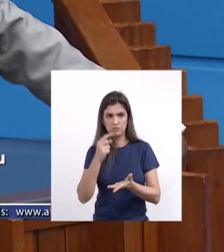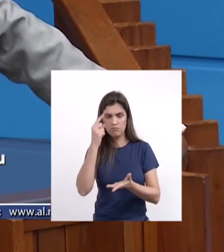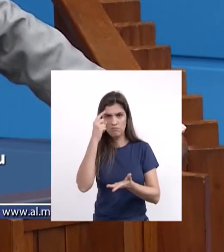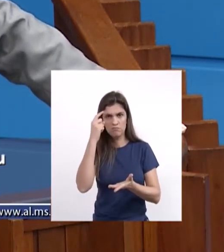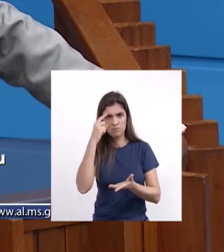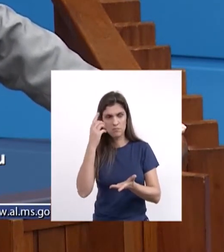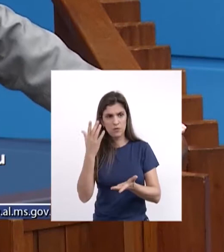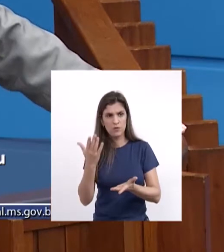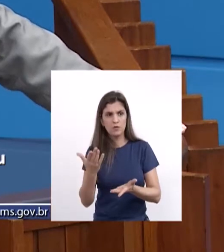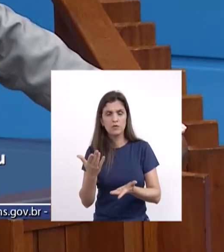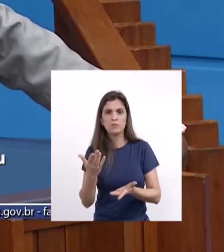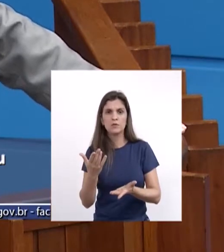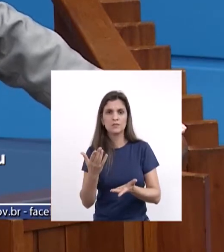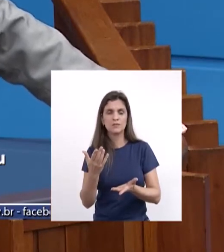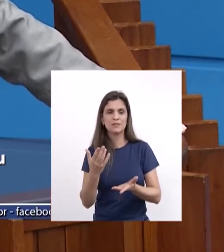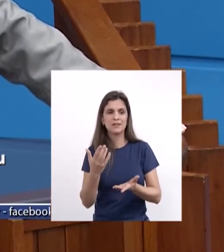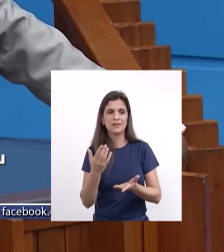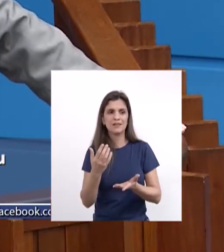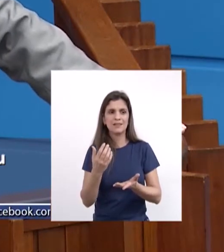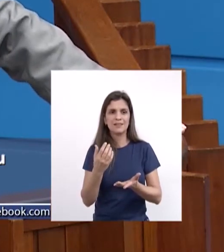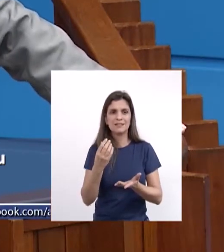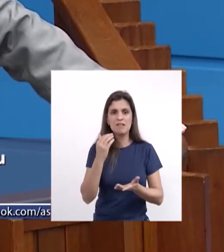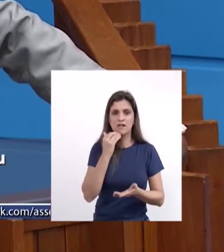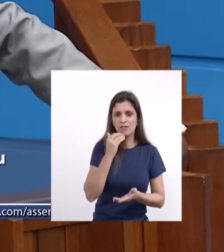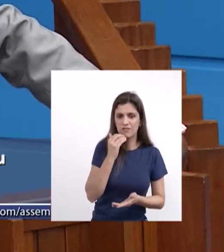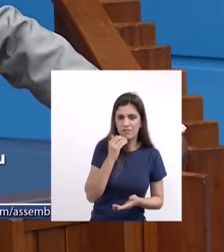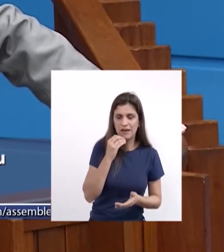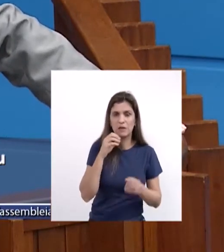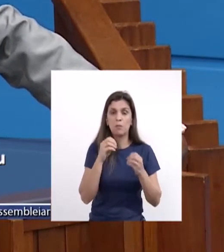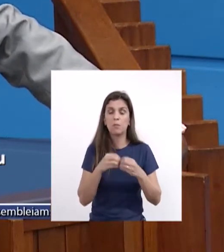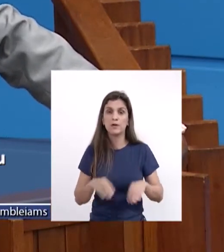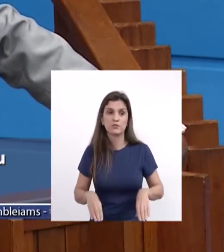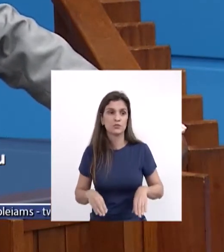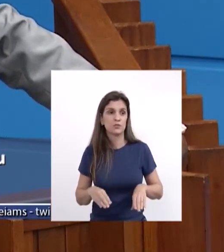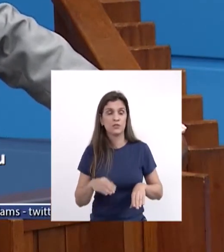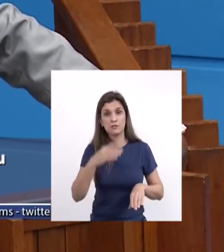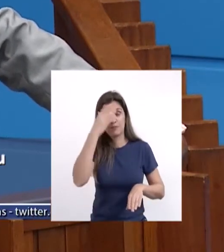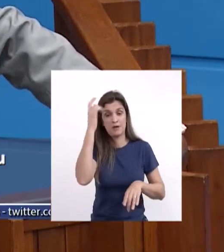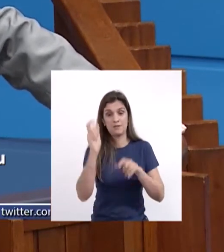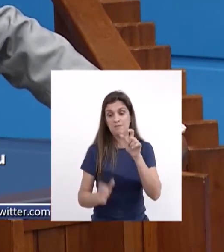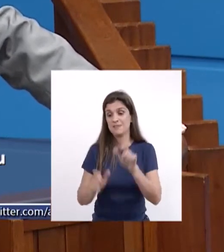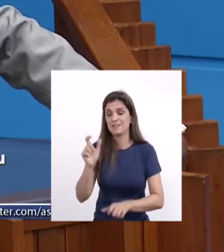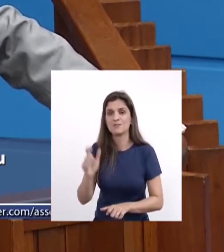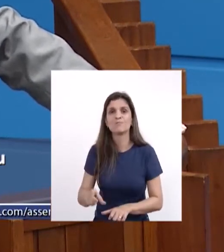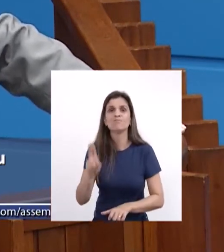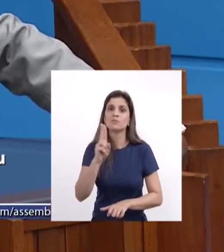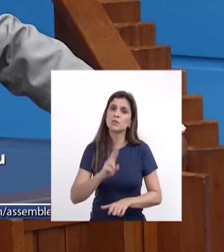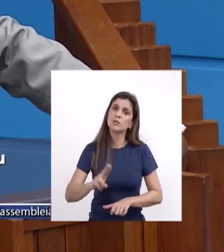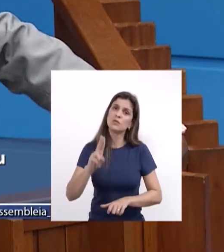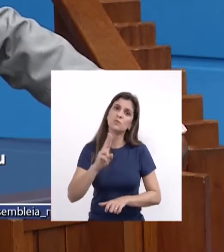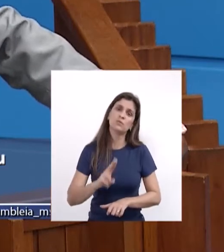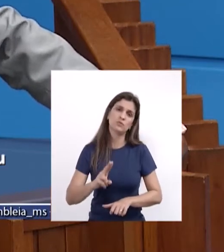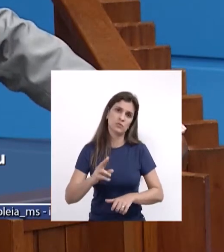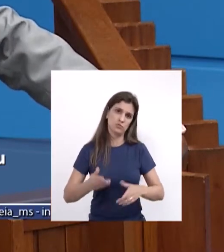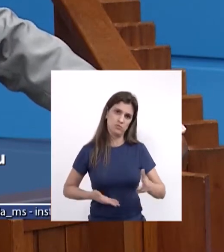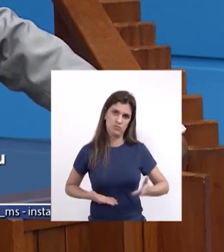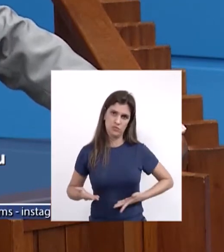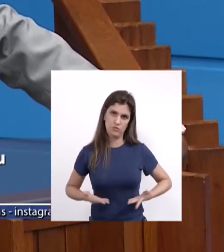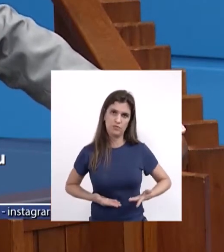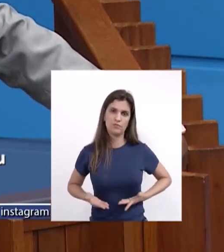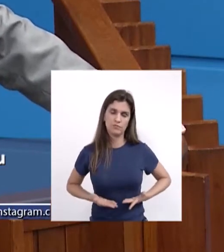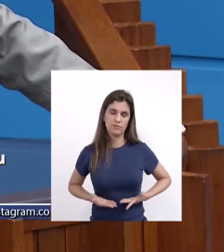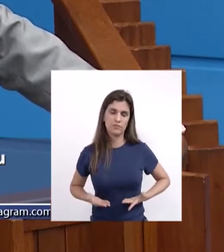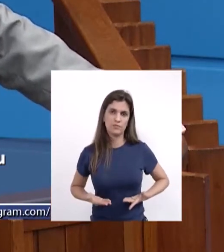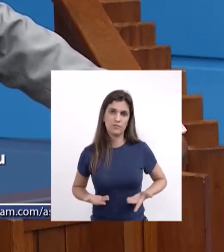desequilíbrio provocado ao consumidor, que está pagando o valor da tarifa cheia, como se nós